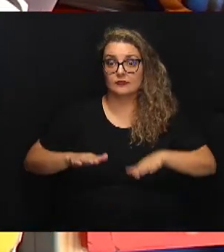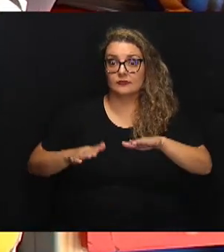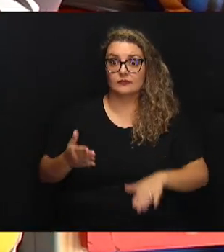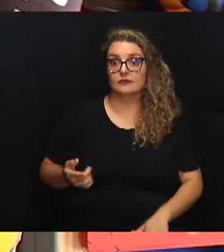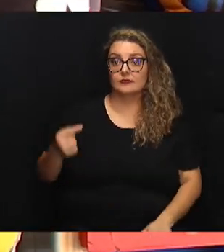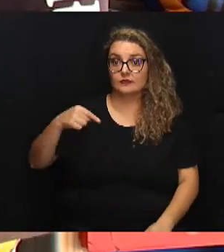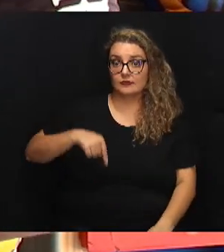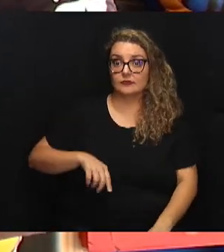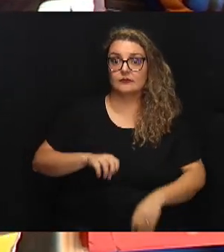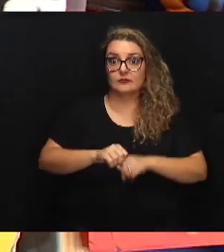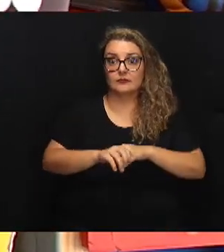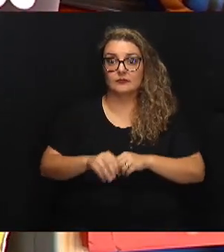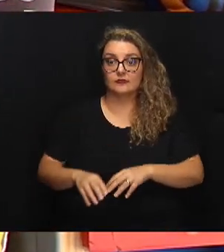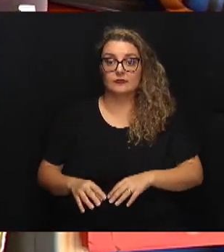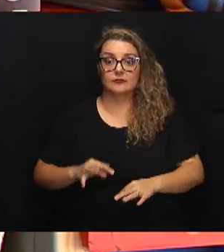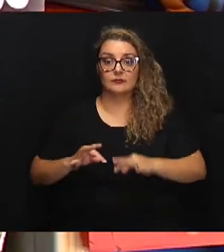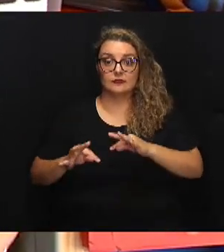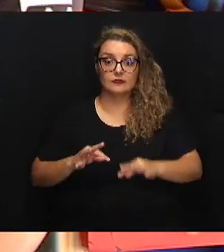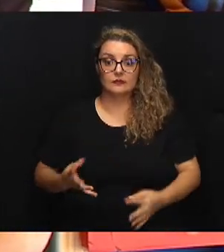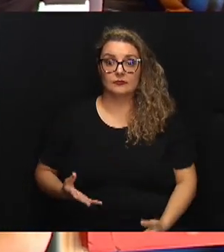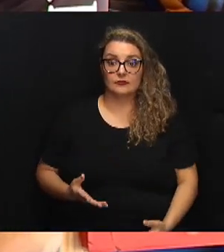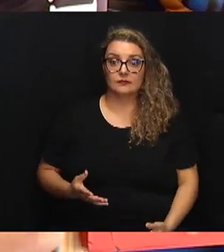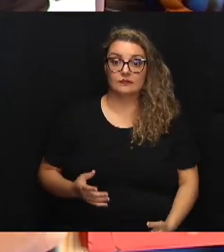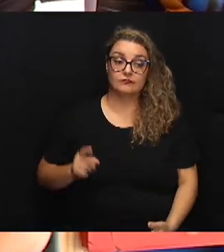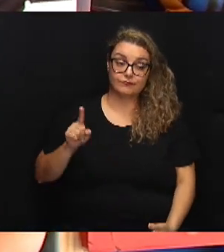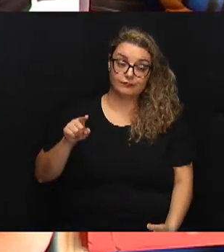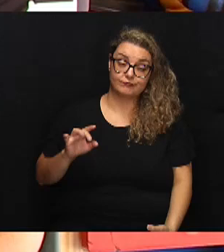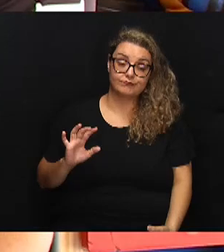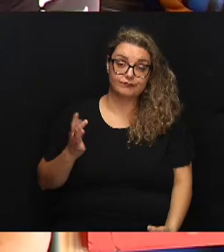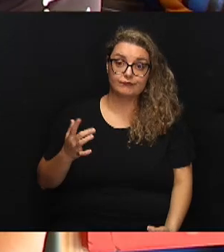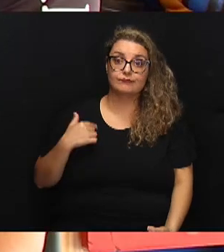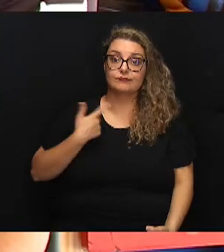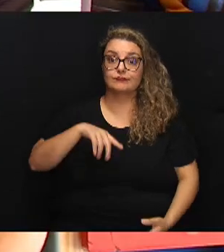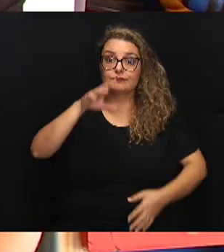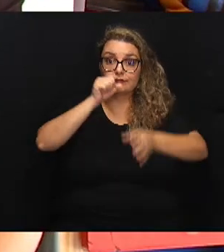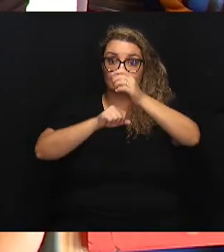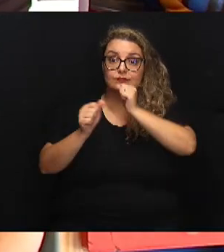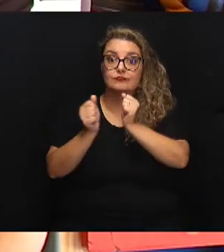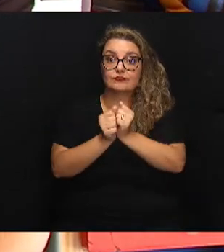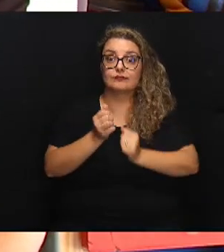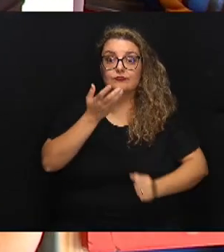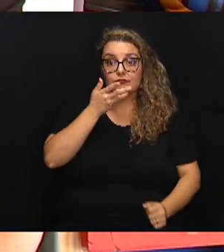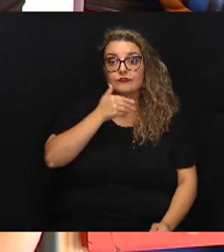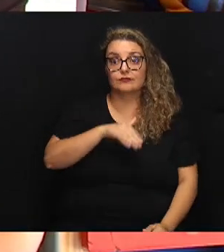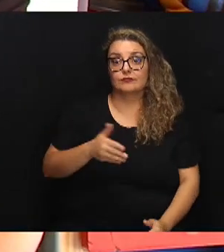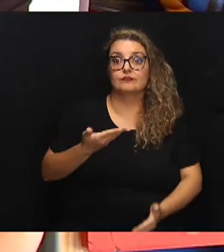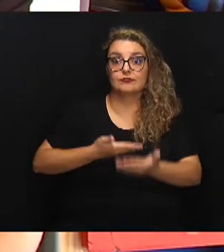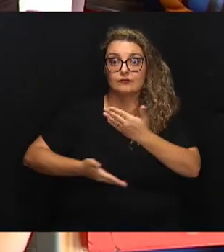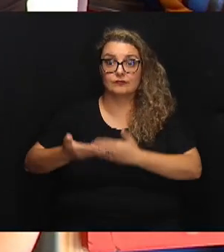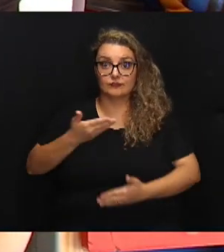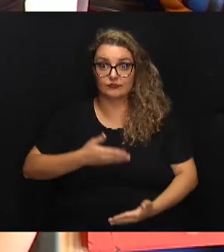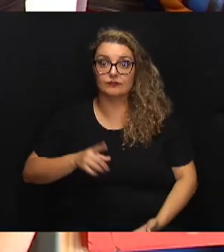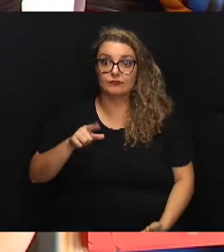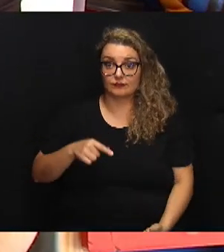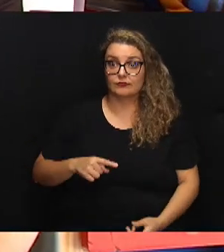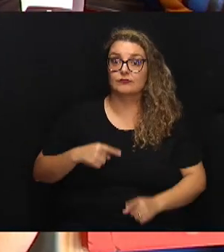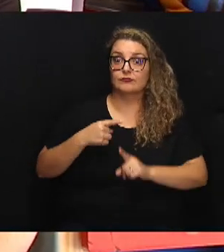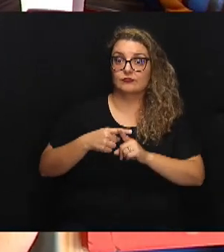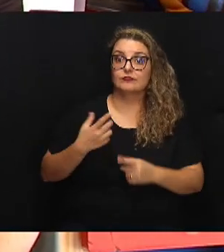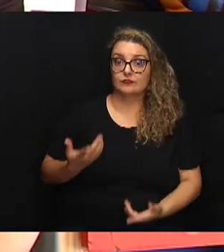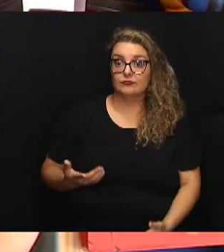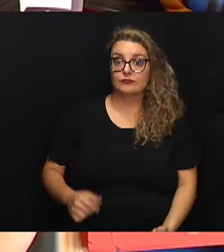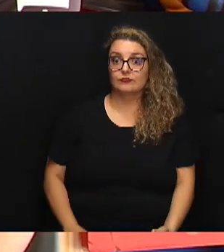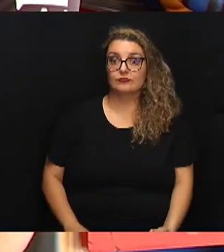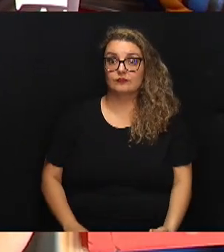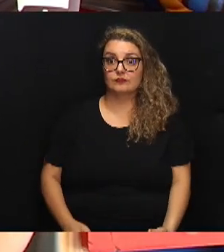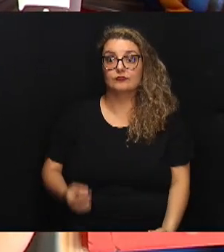aqui para ensinar, passar uma técnica, mas o que acaba acontecendo a gente aprende ali com elas e é uma troca que acontece que é muito positiva, né?